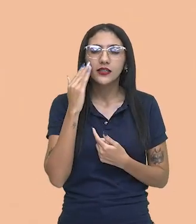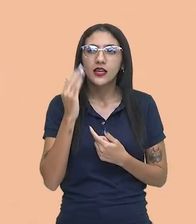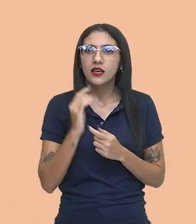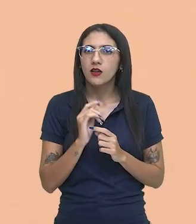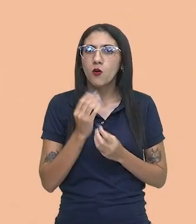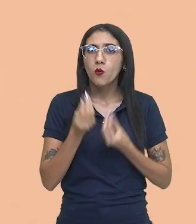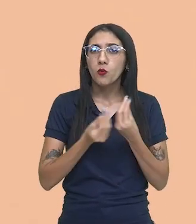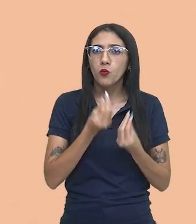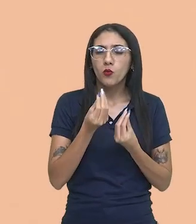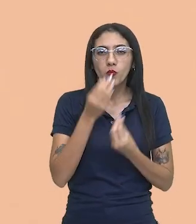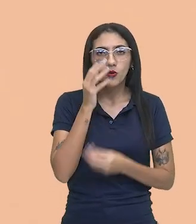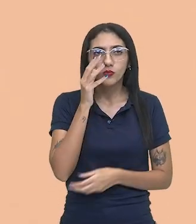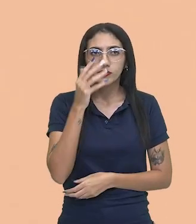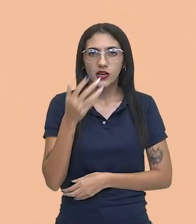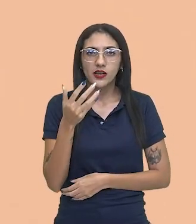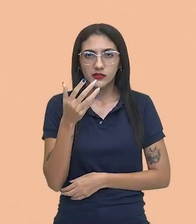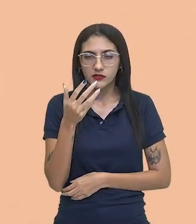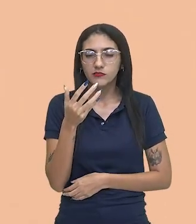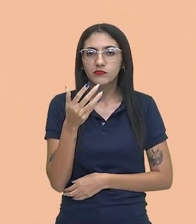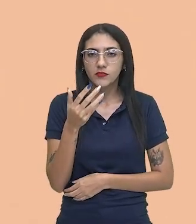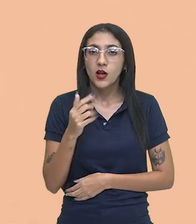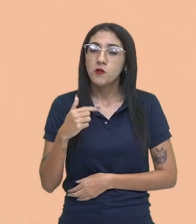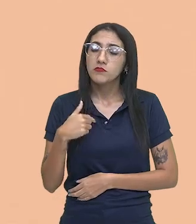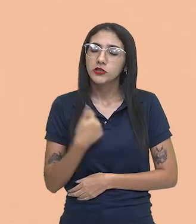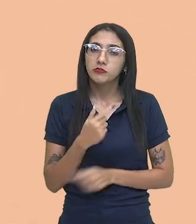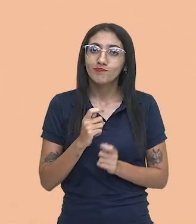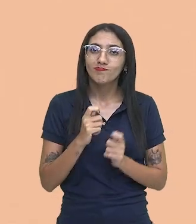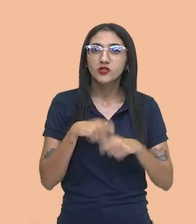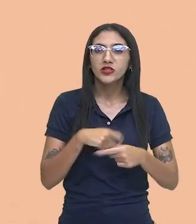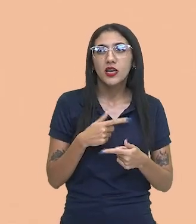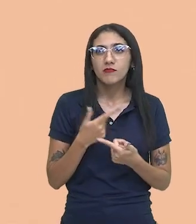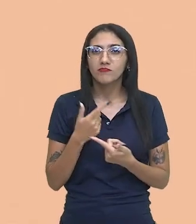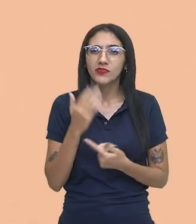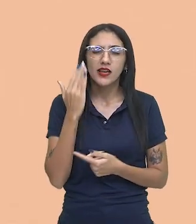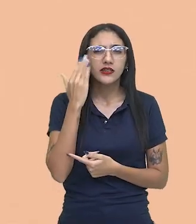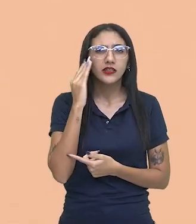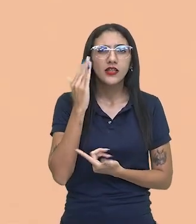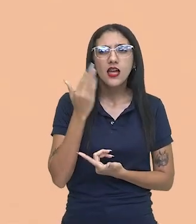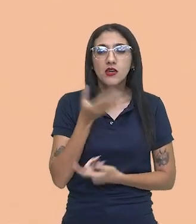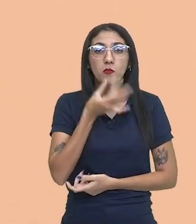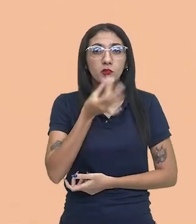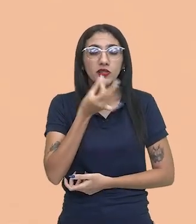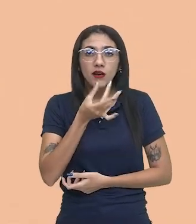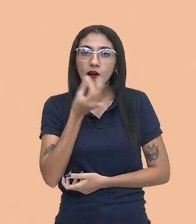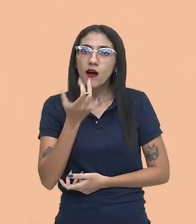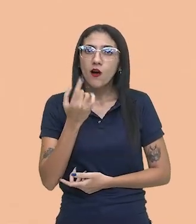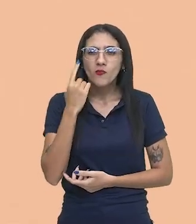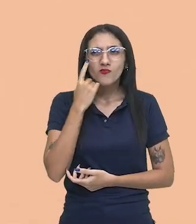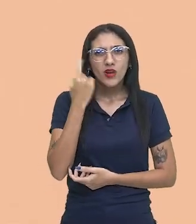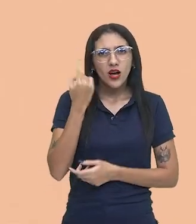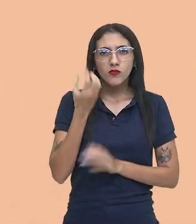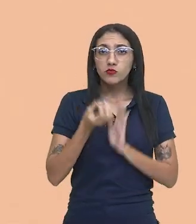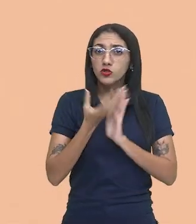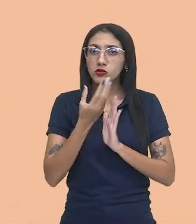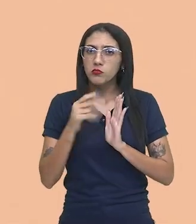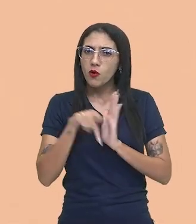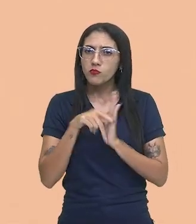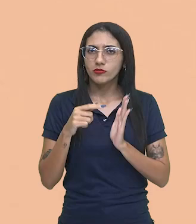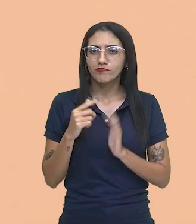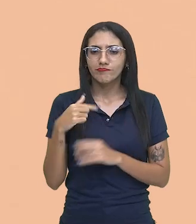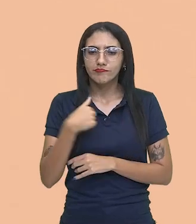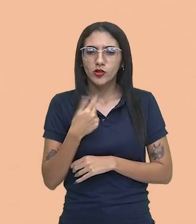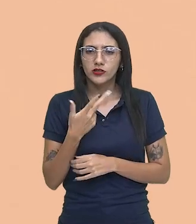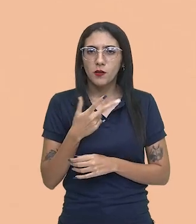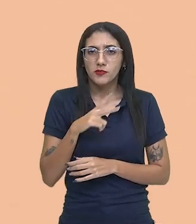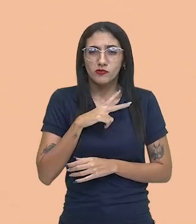essas e como elas funcionam, né? Para a gente poder já ter, né, uma opinião formada, criar uma opinião,